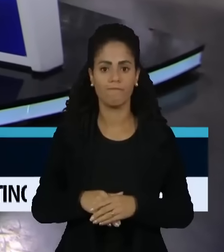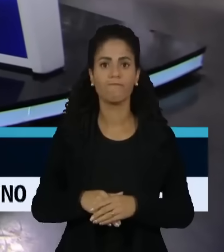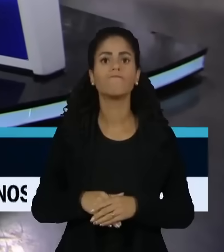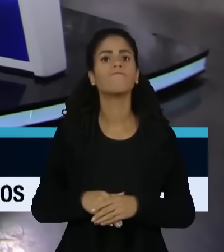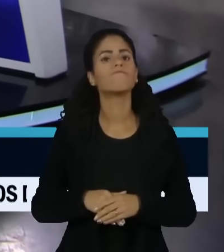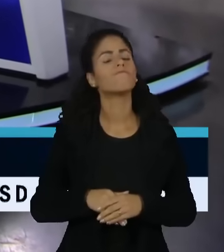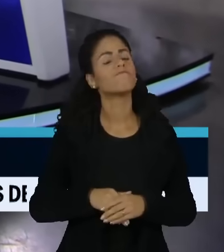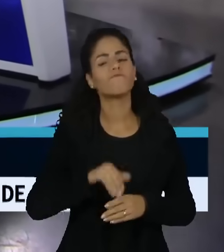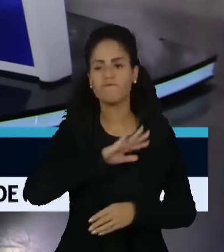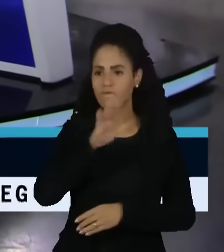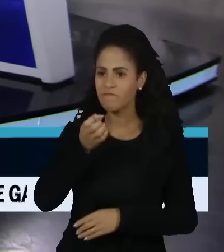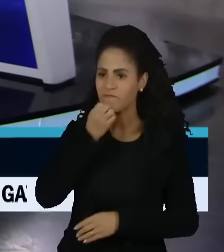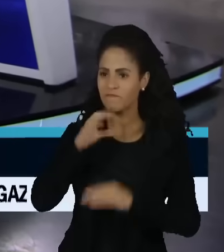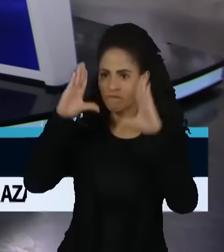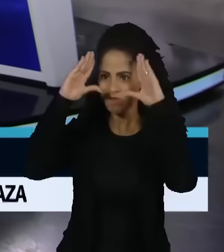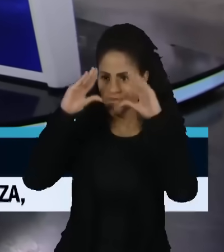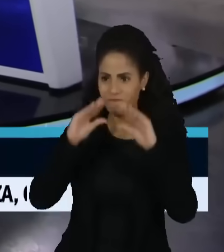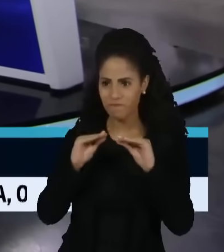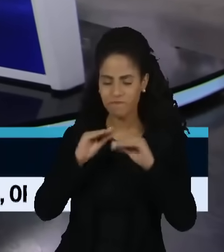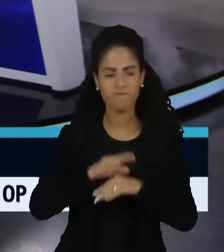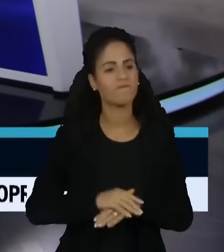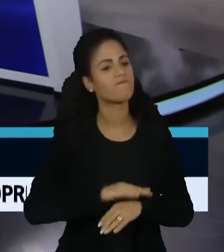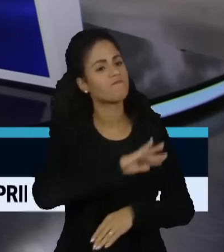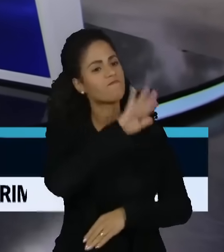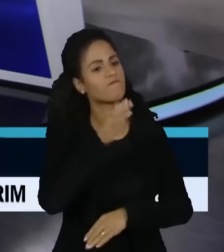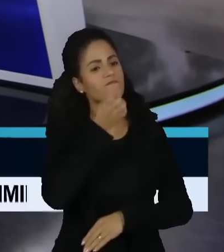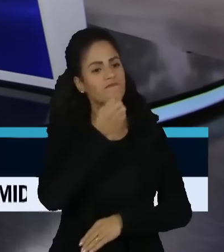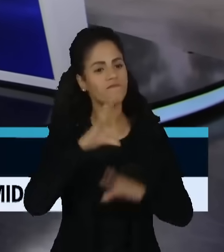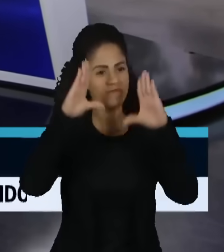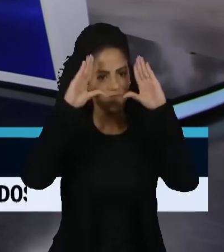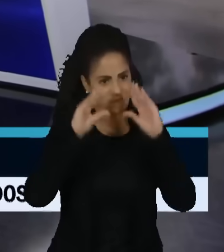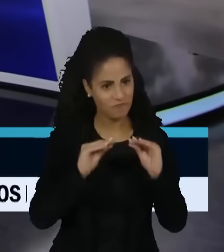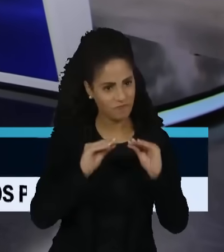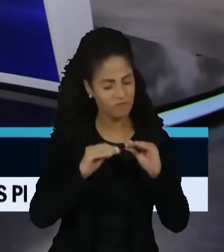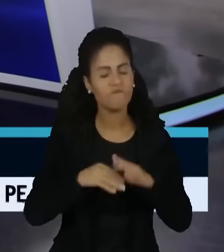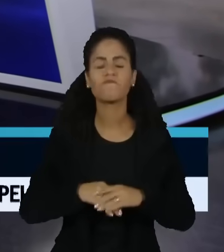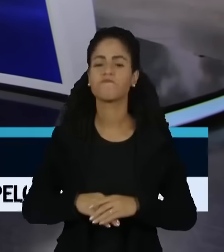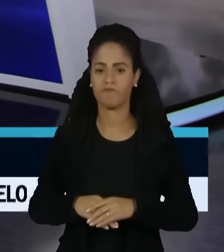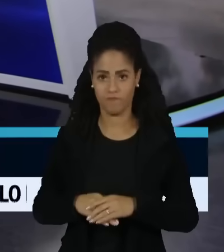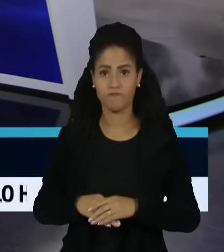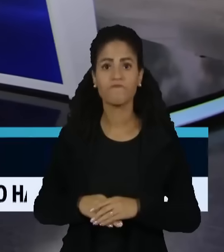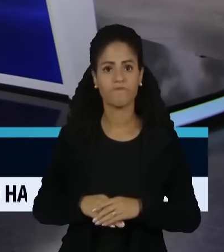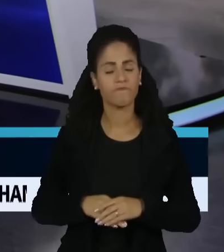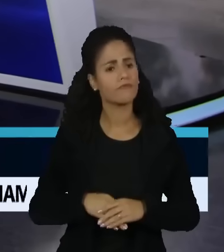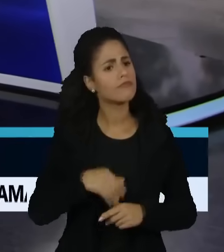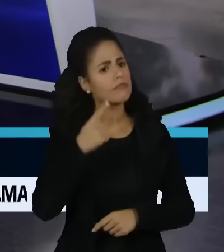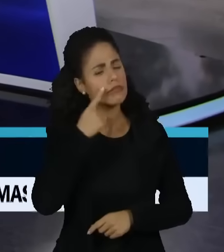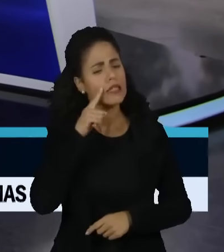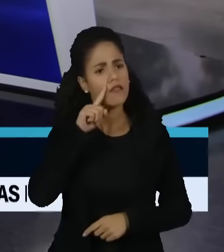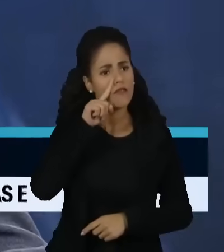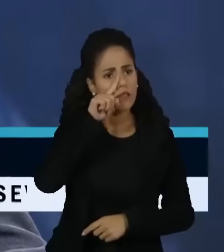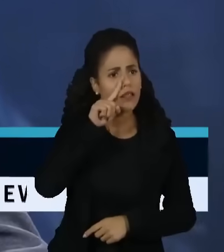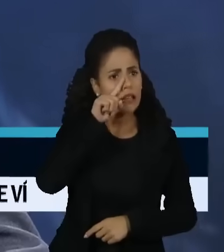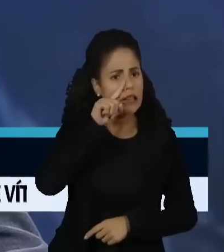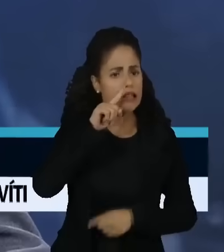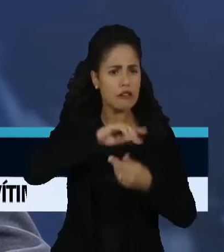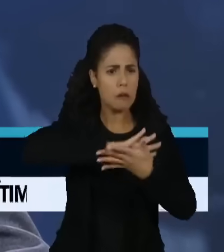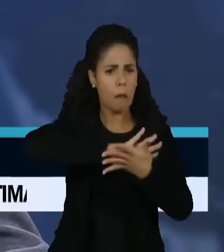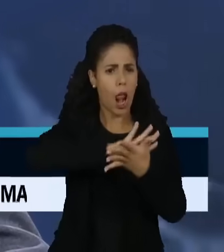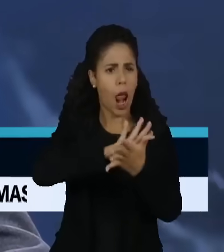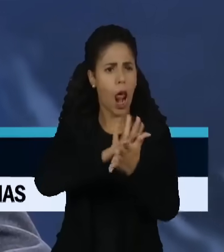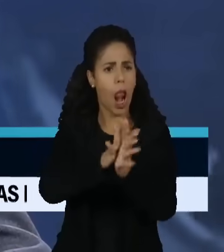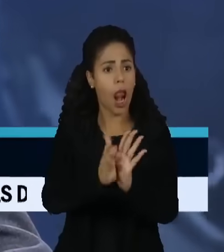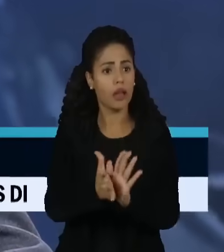Gessner, boa noite. Boa noite, Rodrigo. Boa noite, Vila. Boa noite, Gessner. Boa noite, Vila. Boa noite. Vila, estamos diante do risco de um massacre em